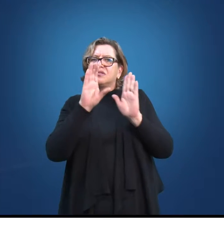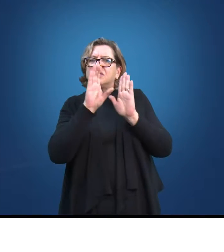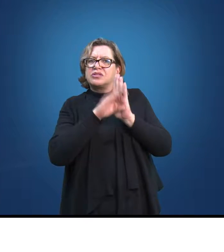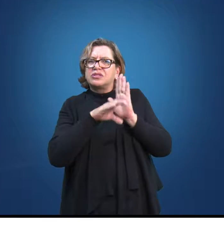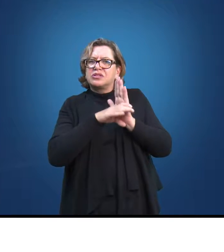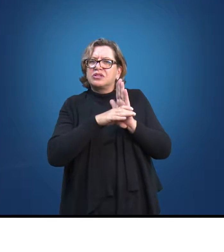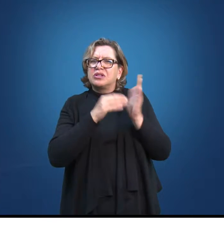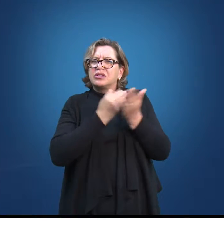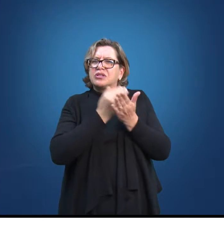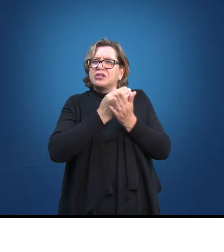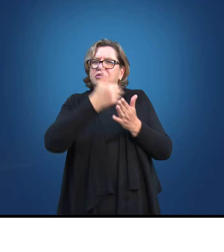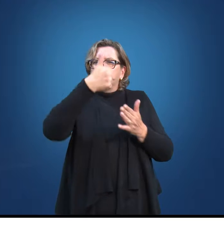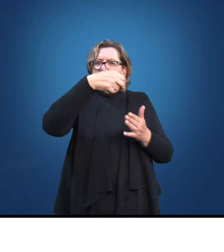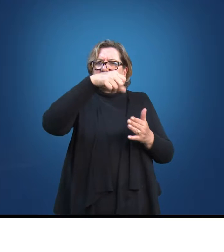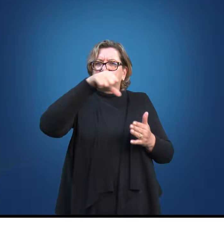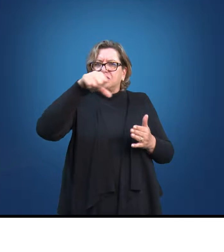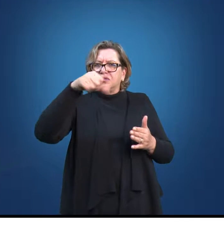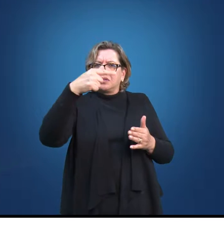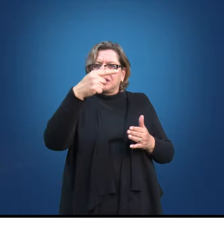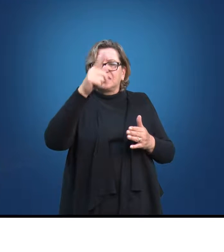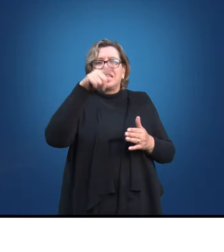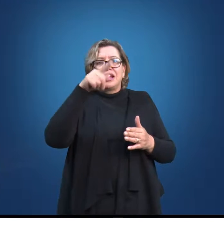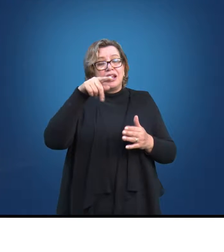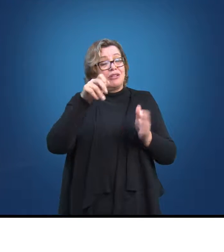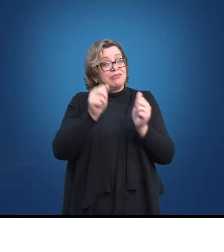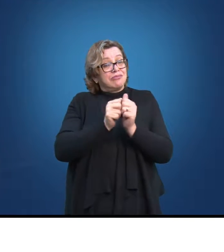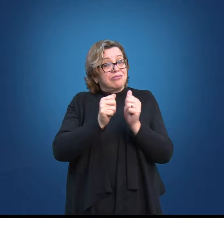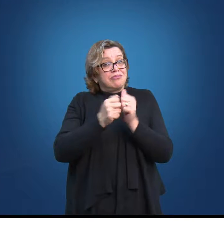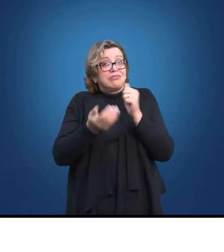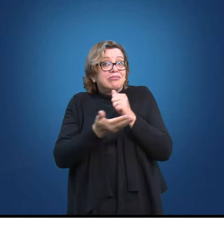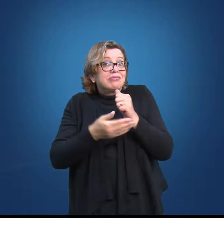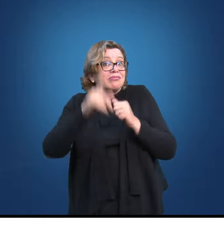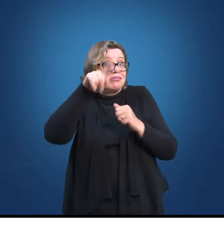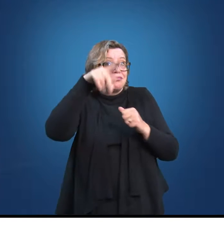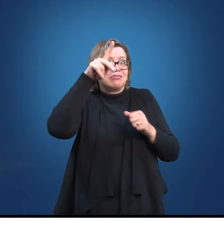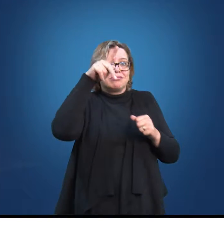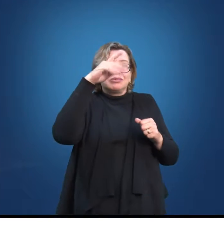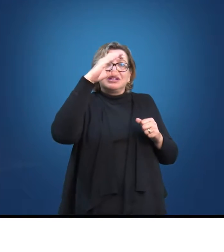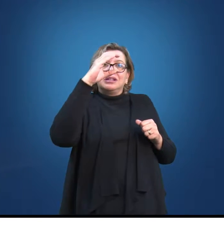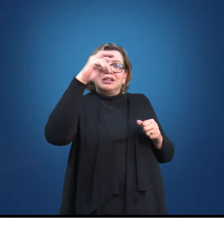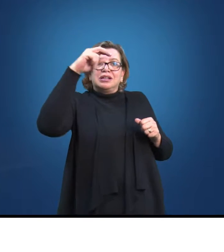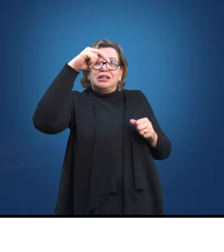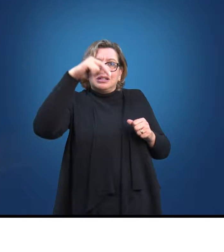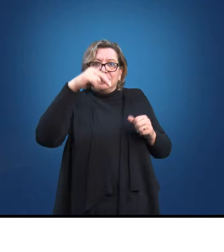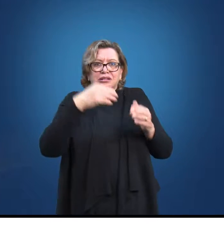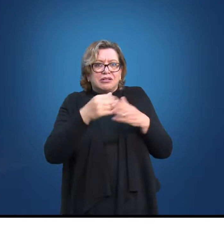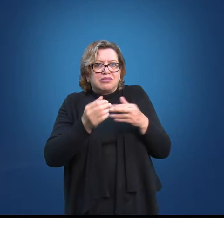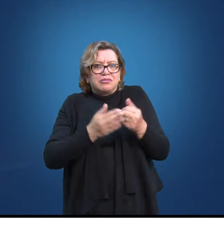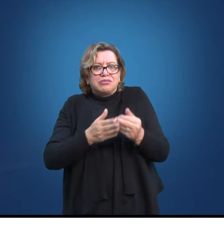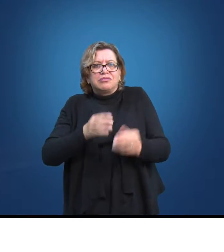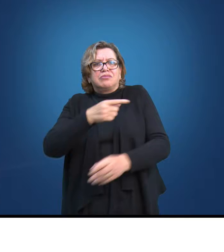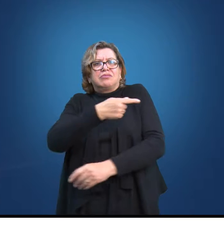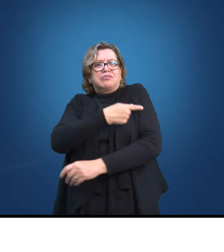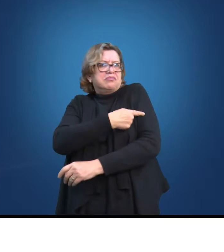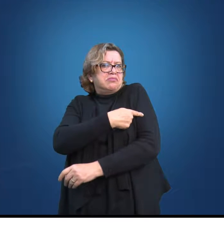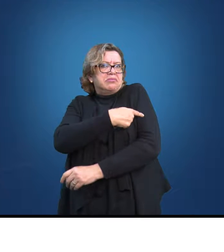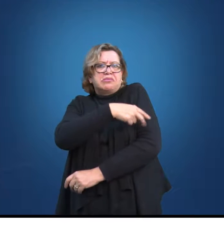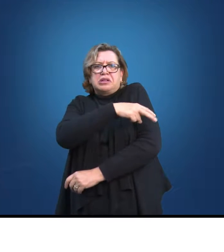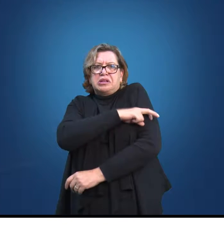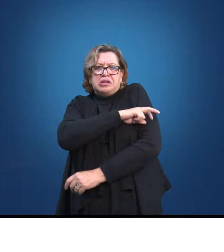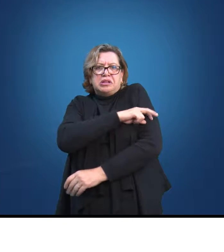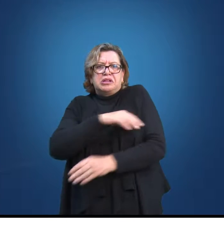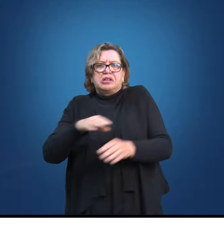desde 97 que é seguido os PCNs, que são os Parâmetros Curriculares Nacionais. Tanto para a educação básica quanto para